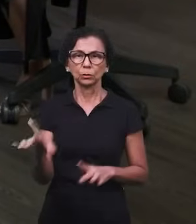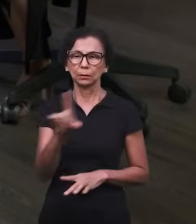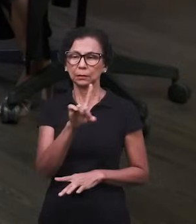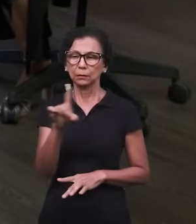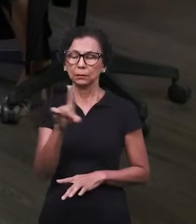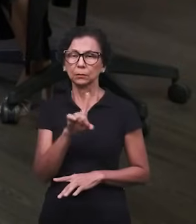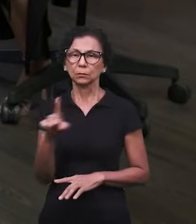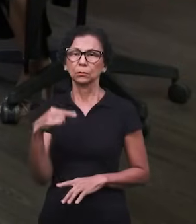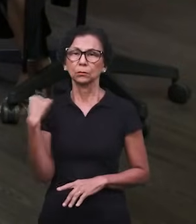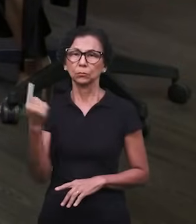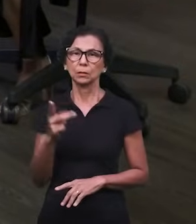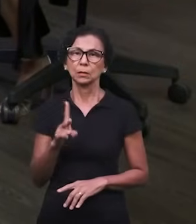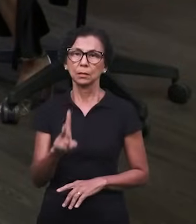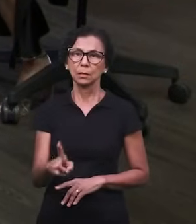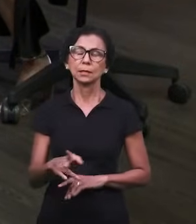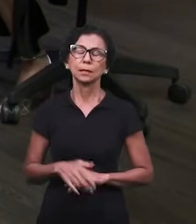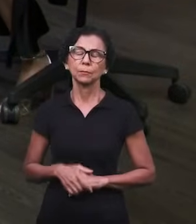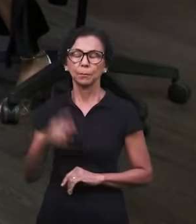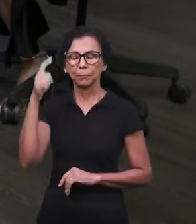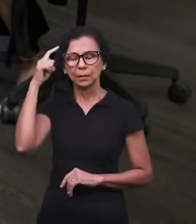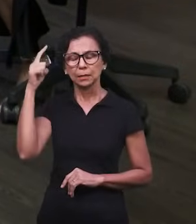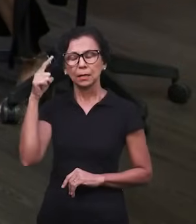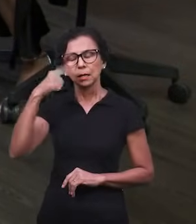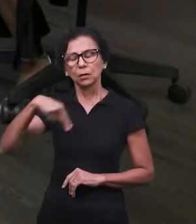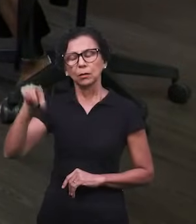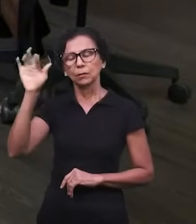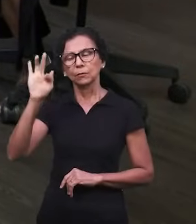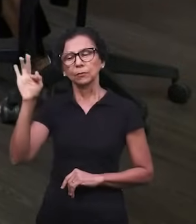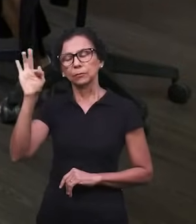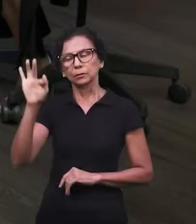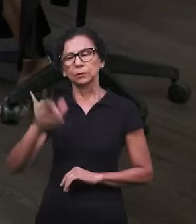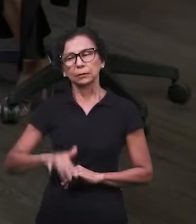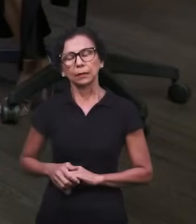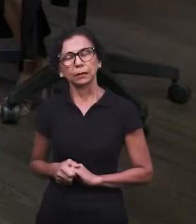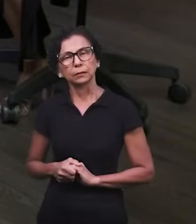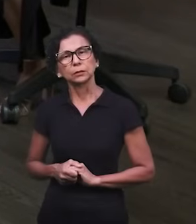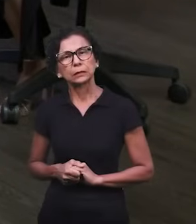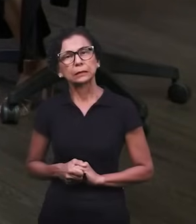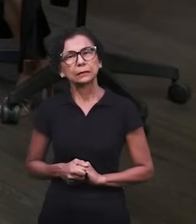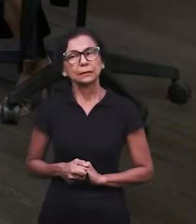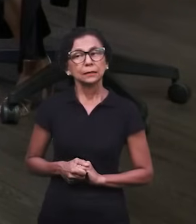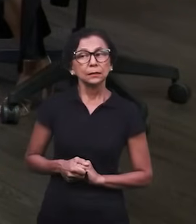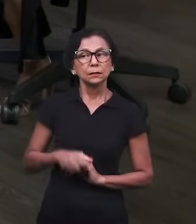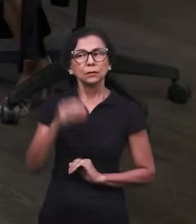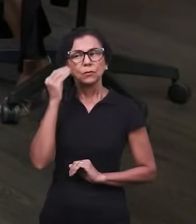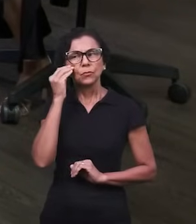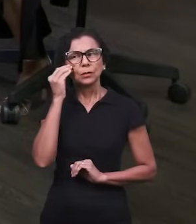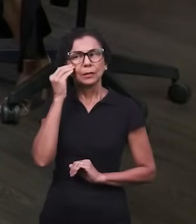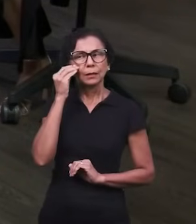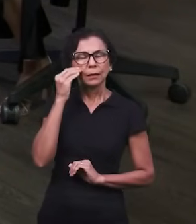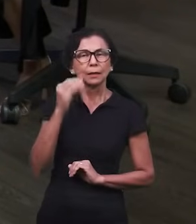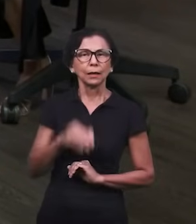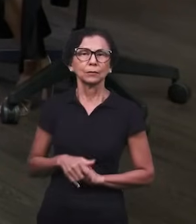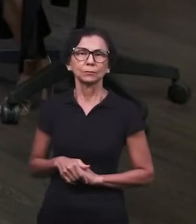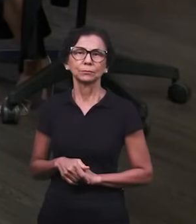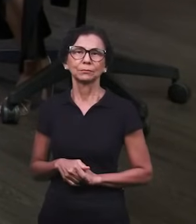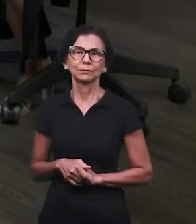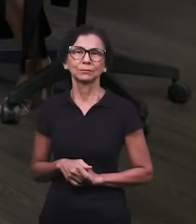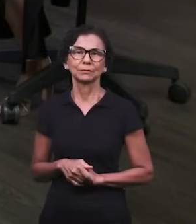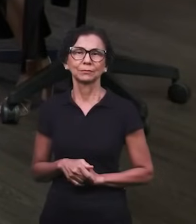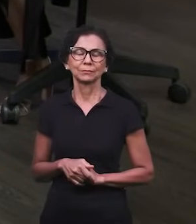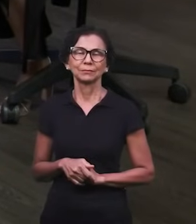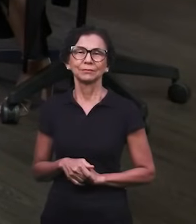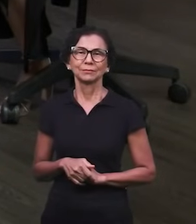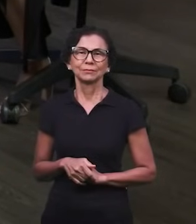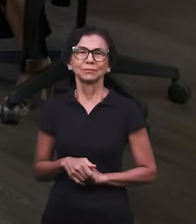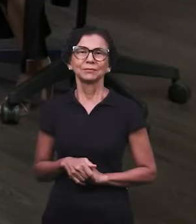levar nas nossas vidas, assim, vou para a faculdade hoje, né, igual o pastor falou, e tentar, de alguma forma, até mesmo tentar falar